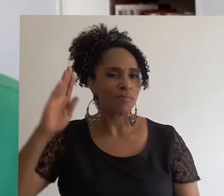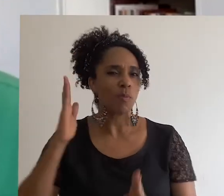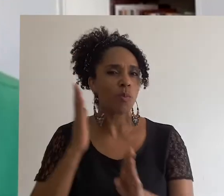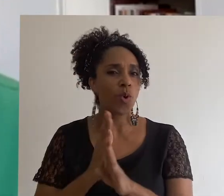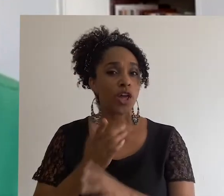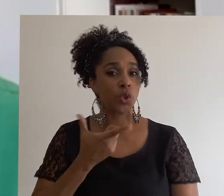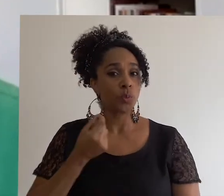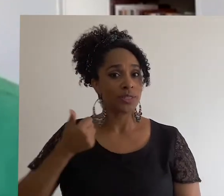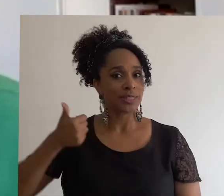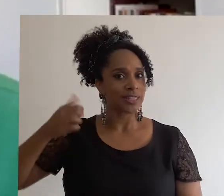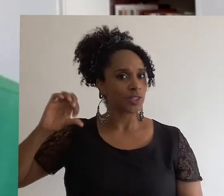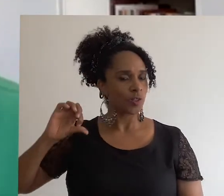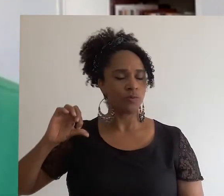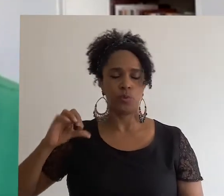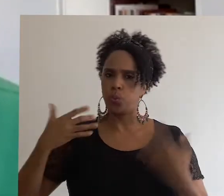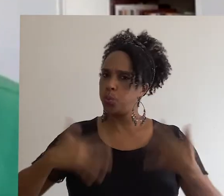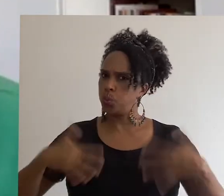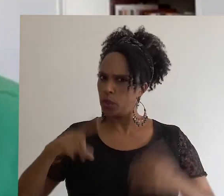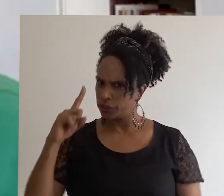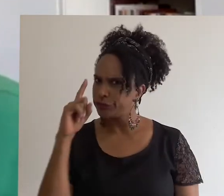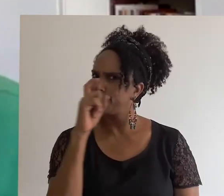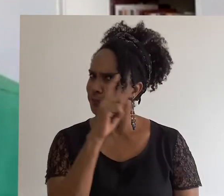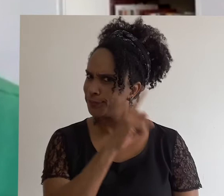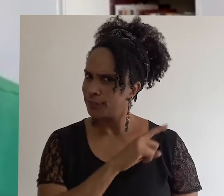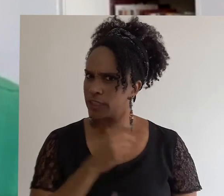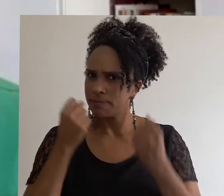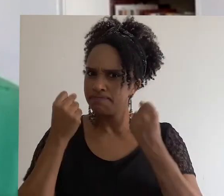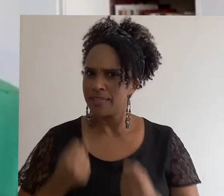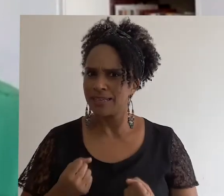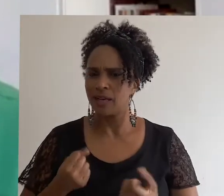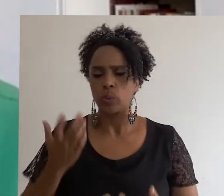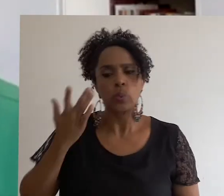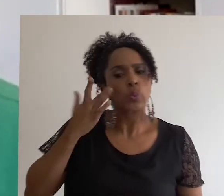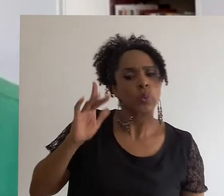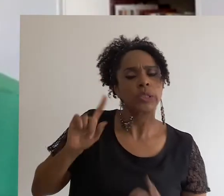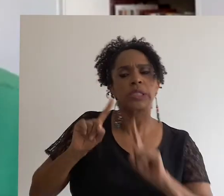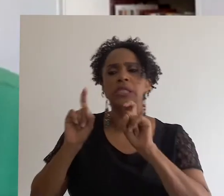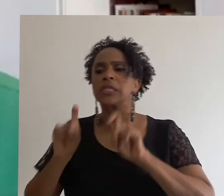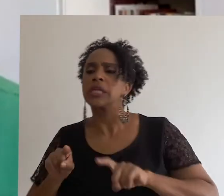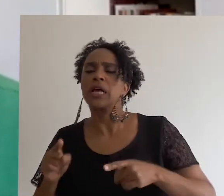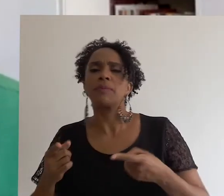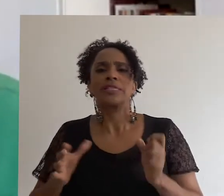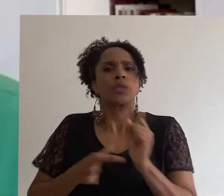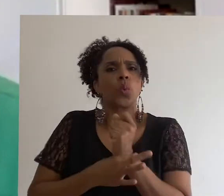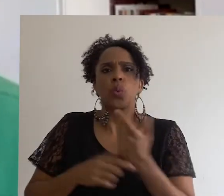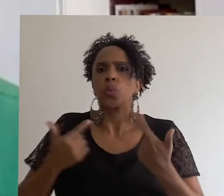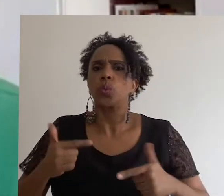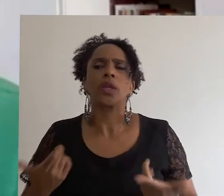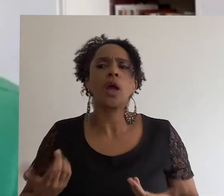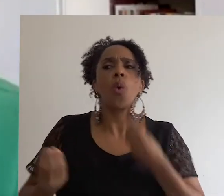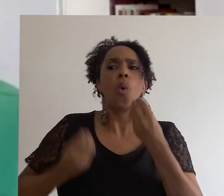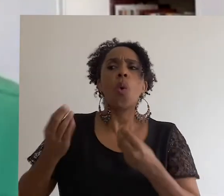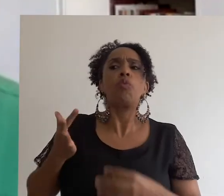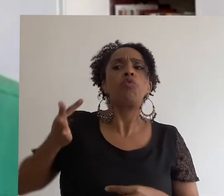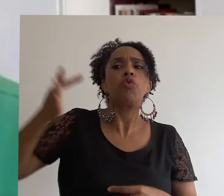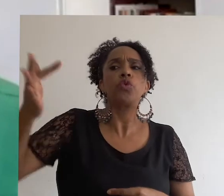principalmente porque 2019 foi um ano muito difícil para a instituição. Nós terminamos na incerteza, na insegurança, não sabíamos o